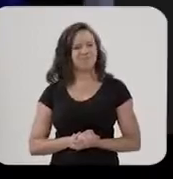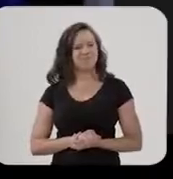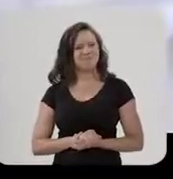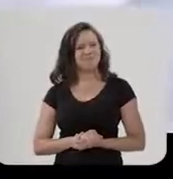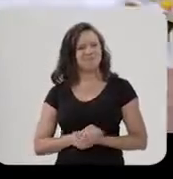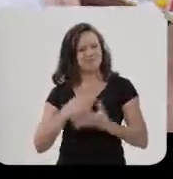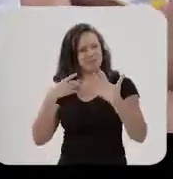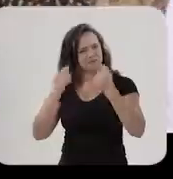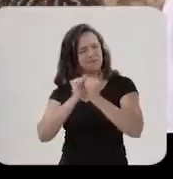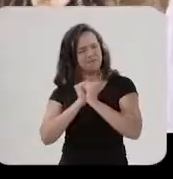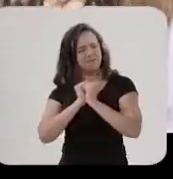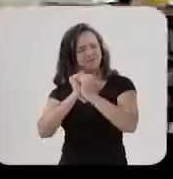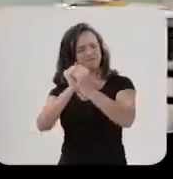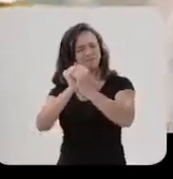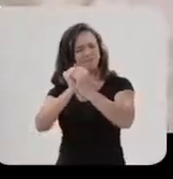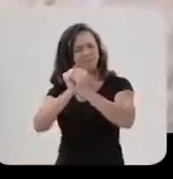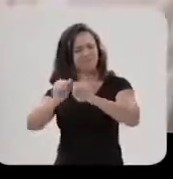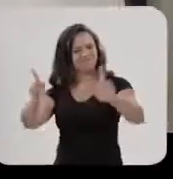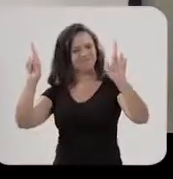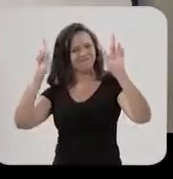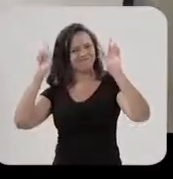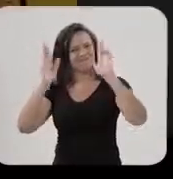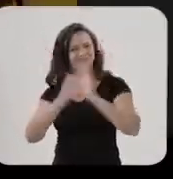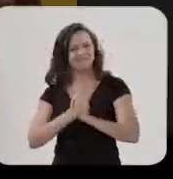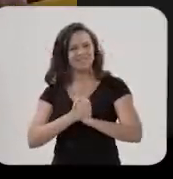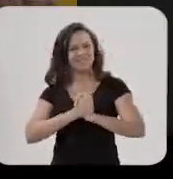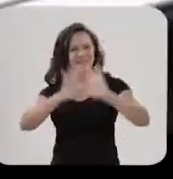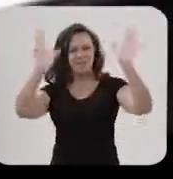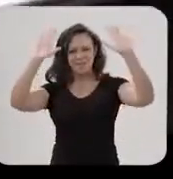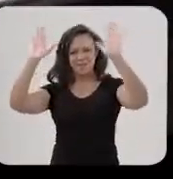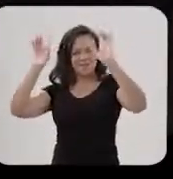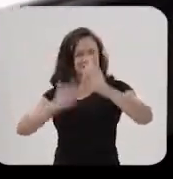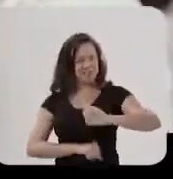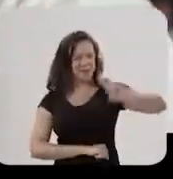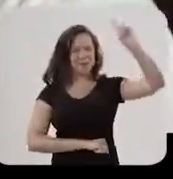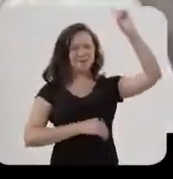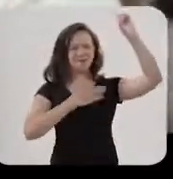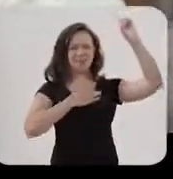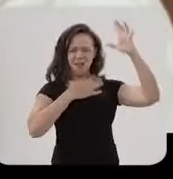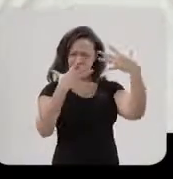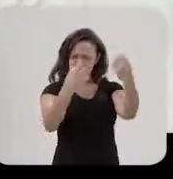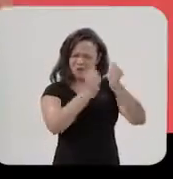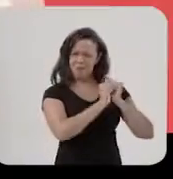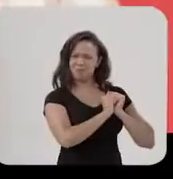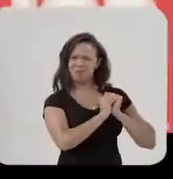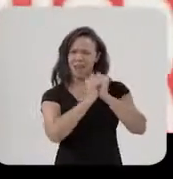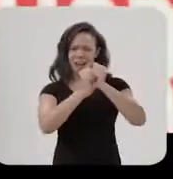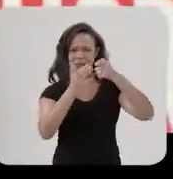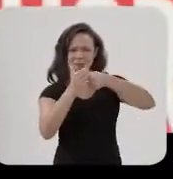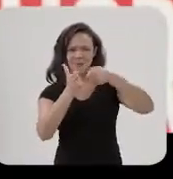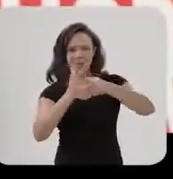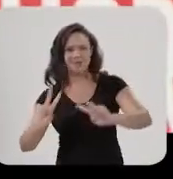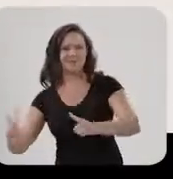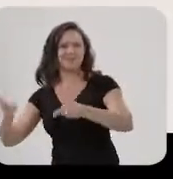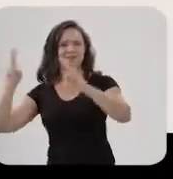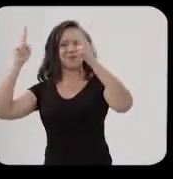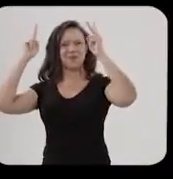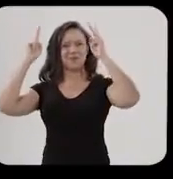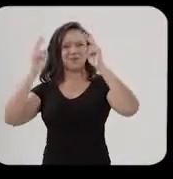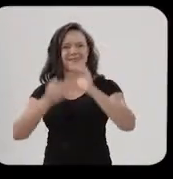Com possibilidade. Fica com Deus. Vamos à luta e à vitória.